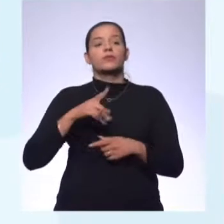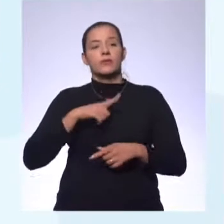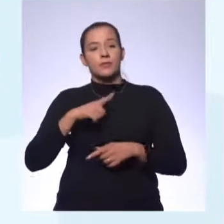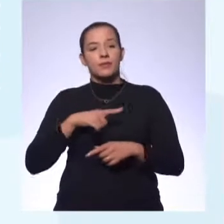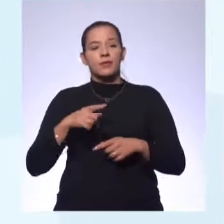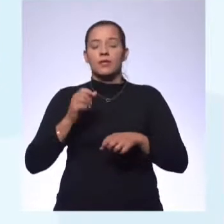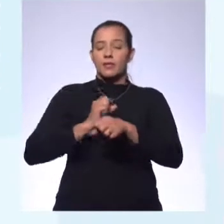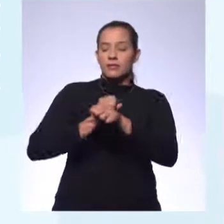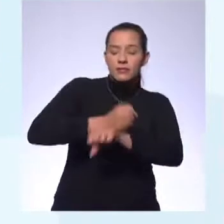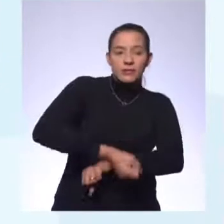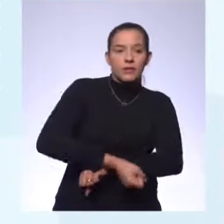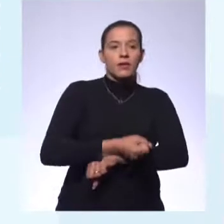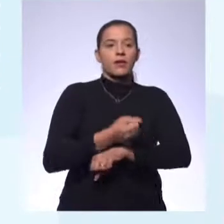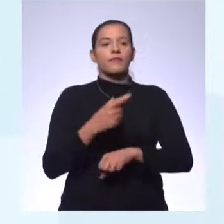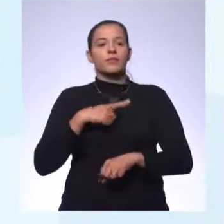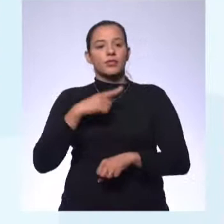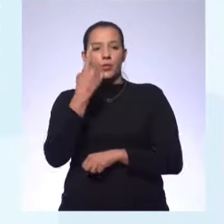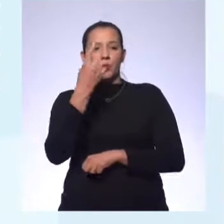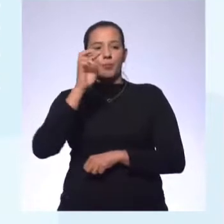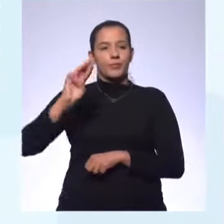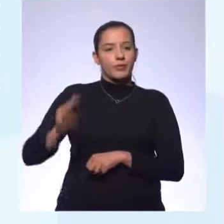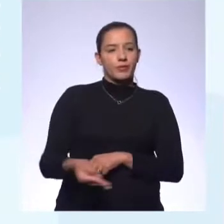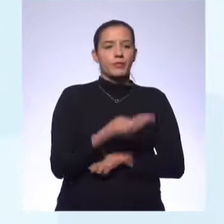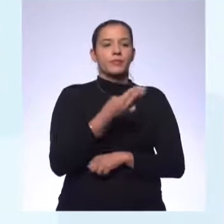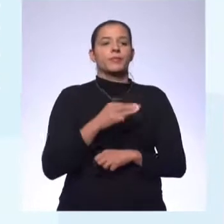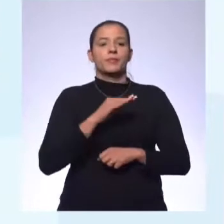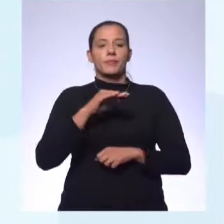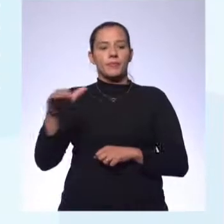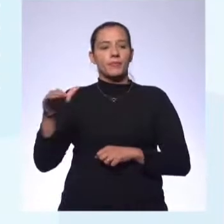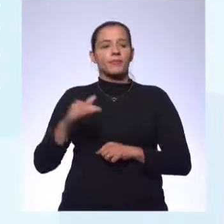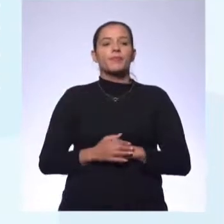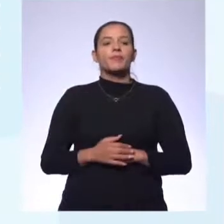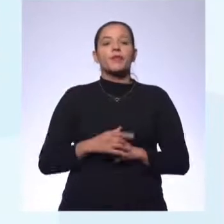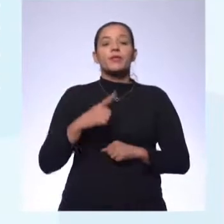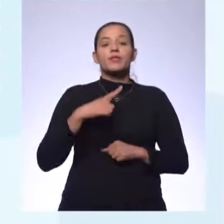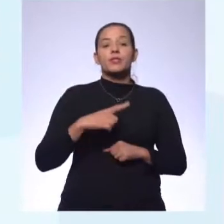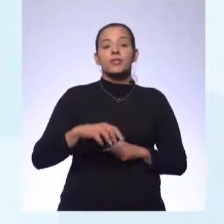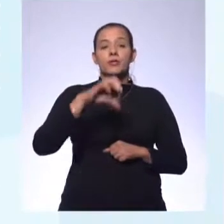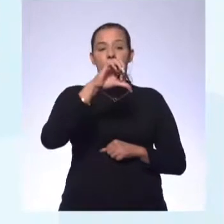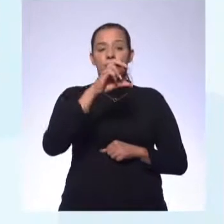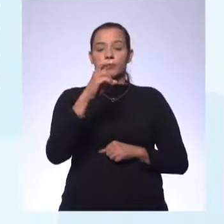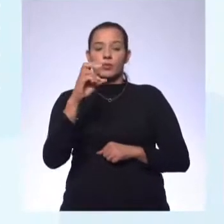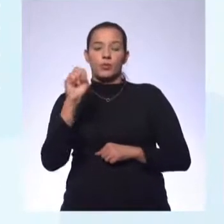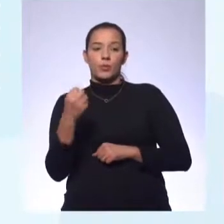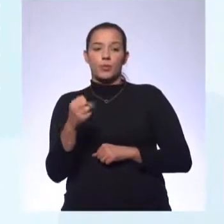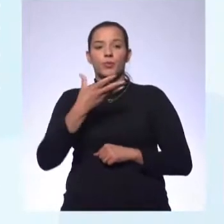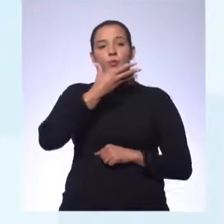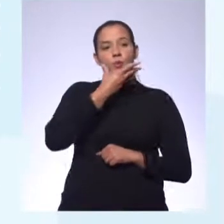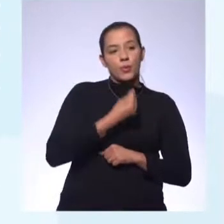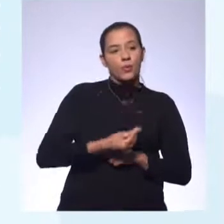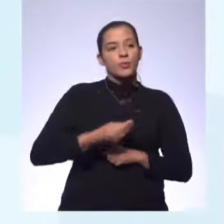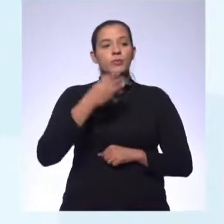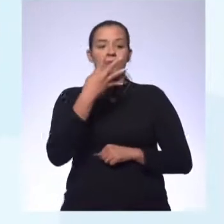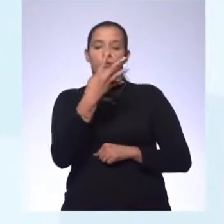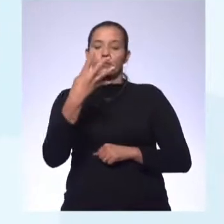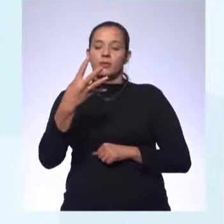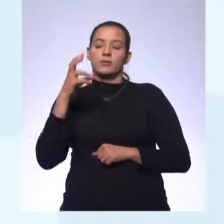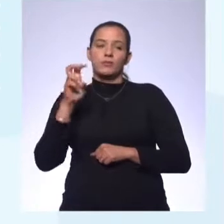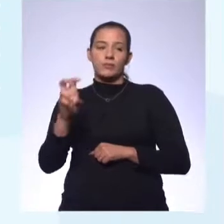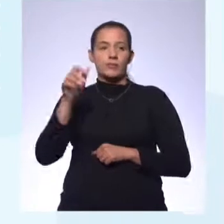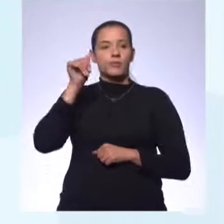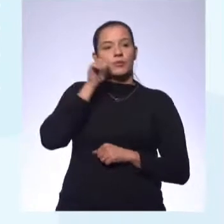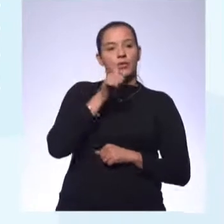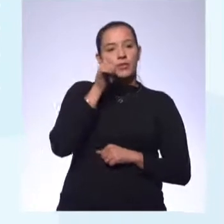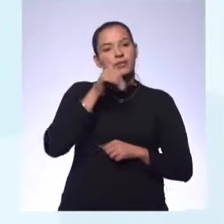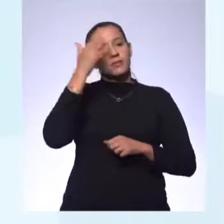os escravos, que somavam 1 milhão e meio, um pouco mais, indivíduos, havia 958 homens e 445 mulheres que sabiam ler e escrever.